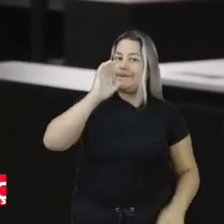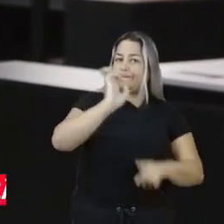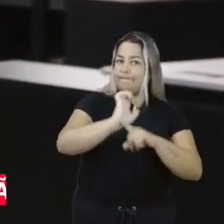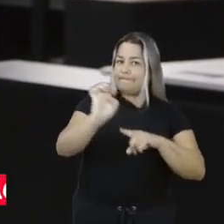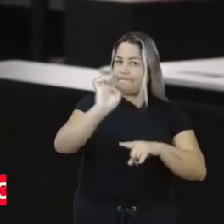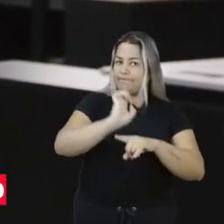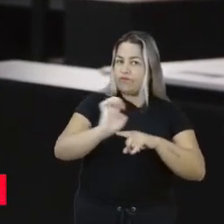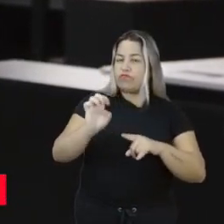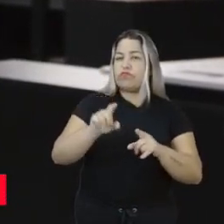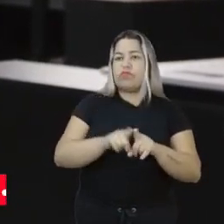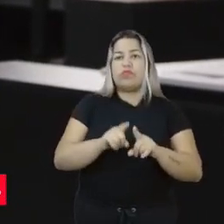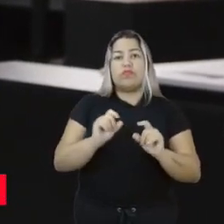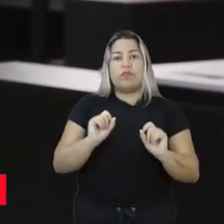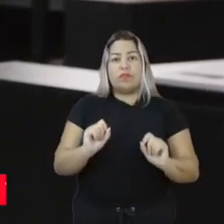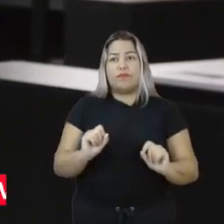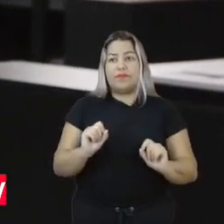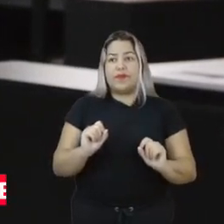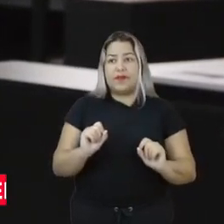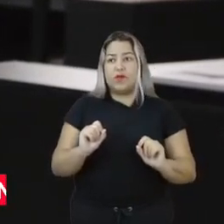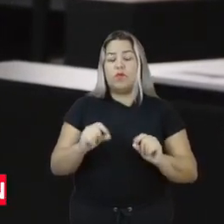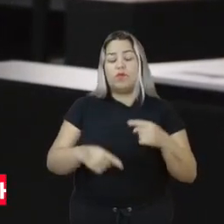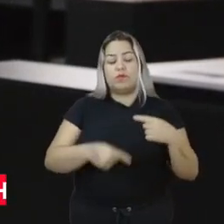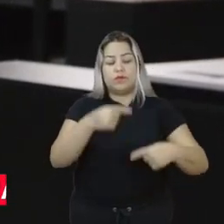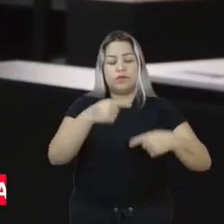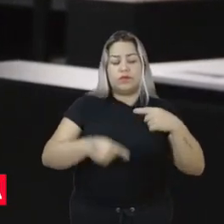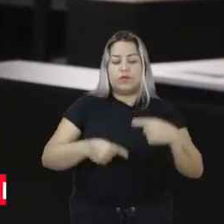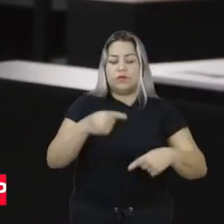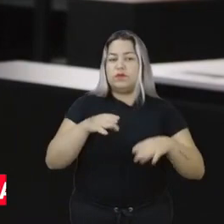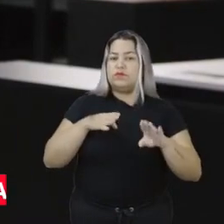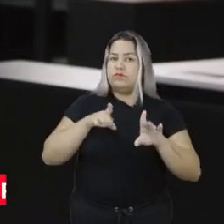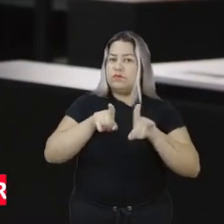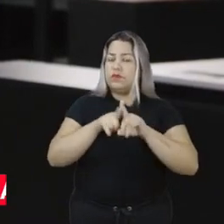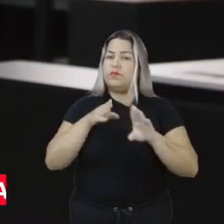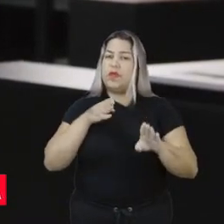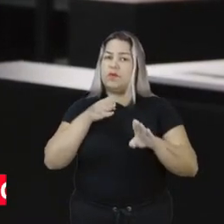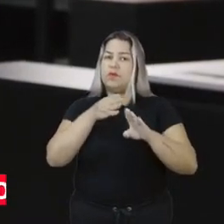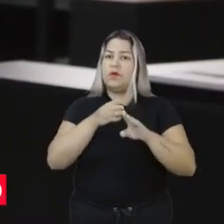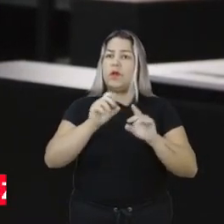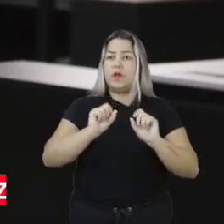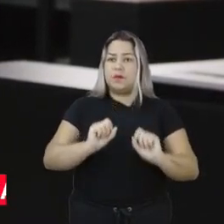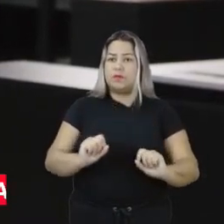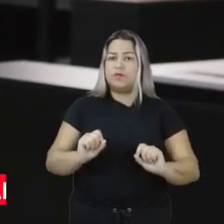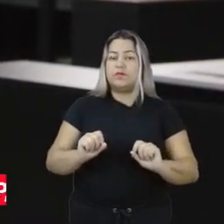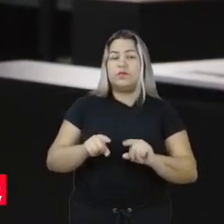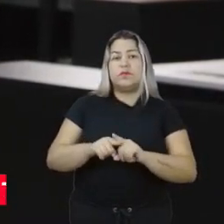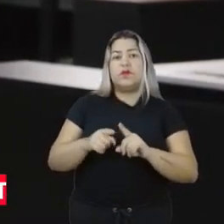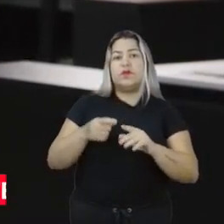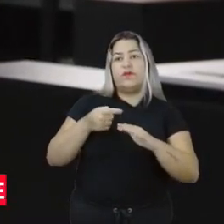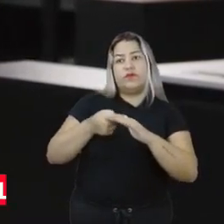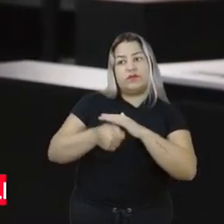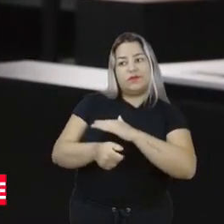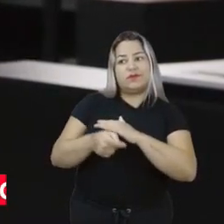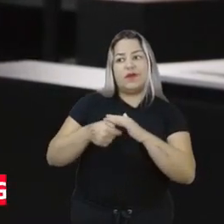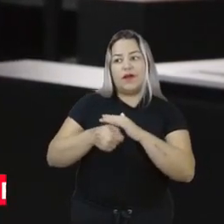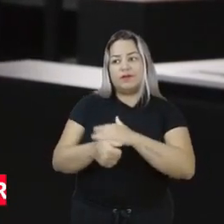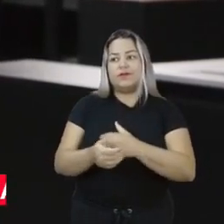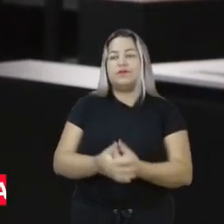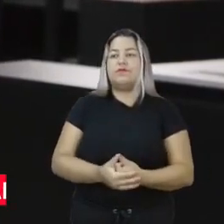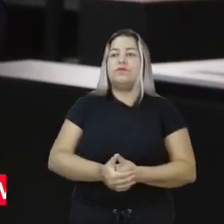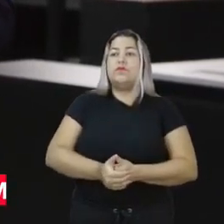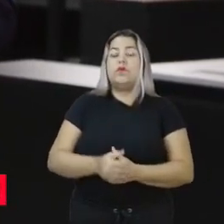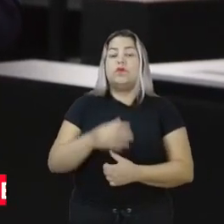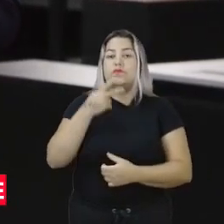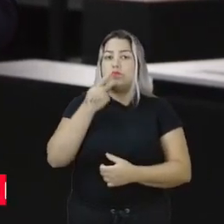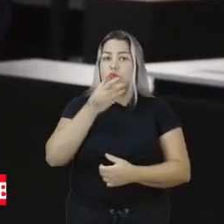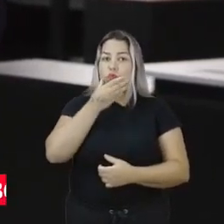do Estado em seu favor, com políticas bem direcionadas e bem financiadas. Como diz